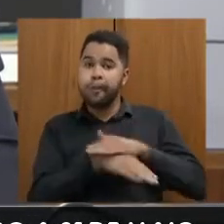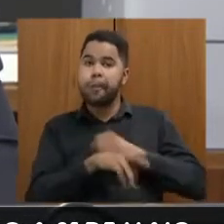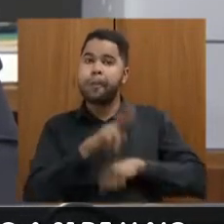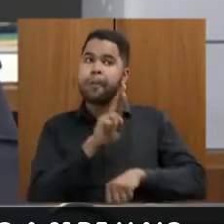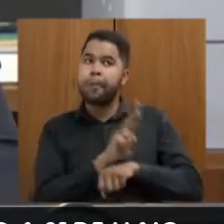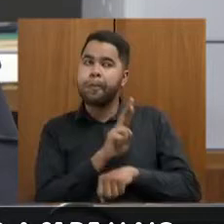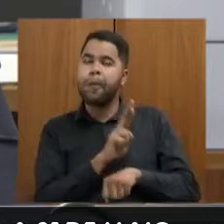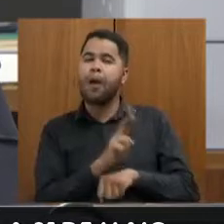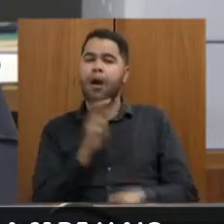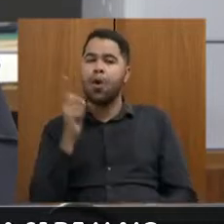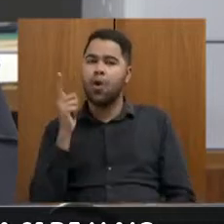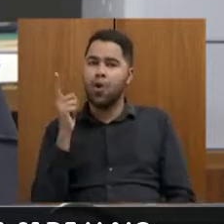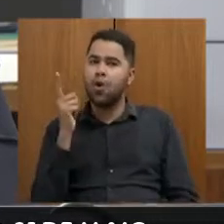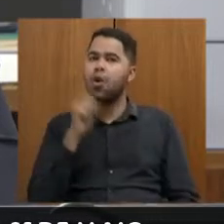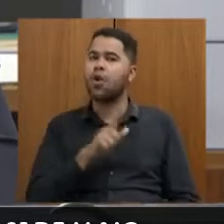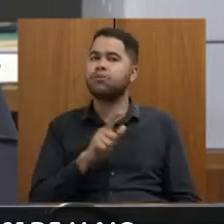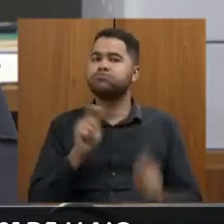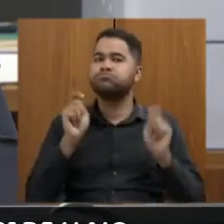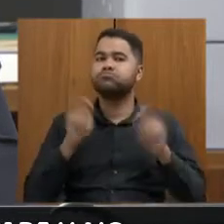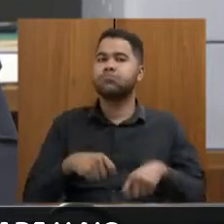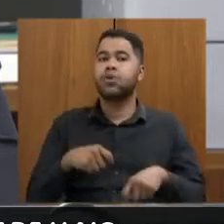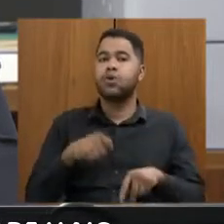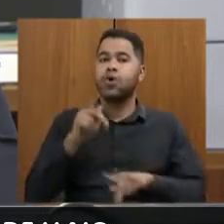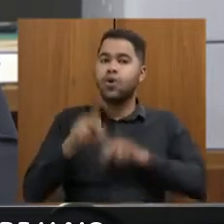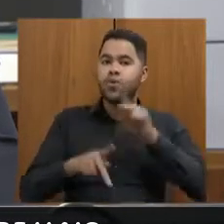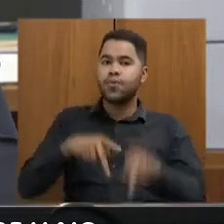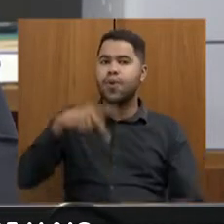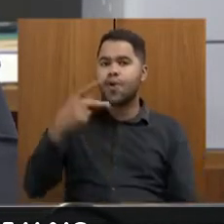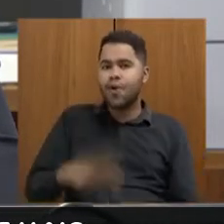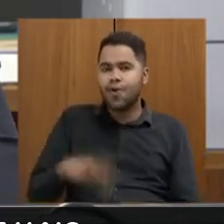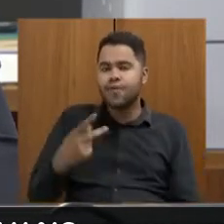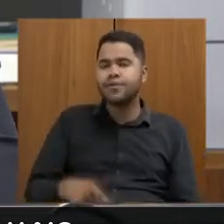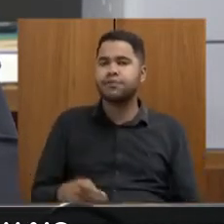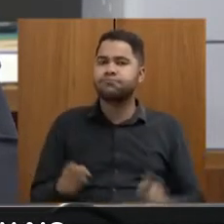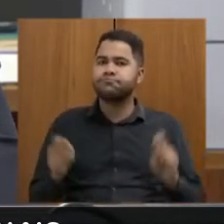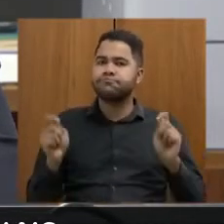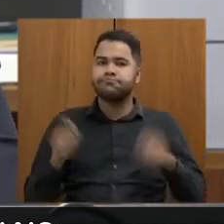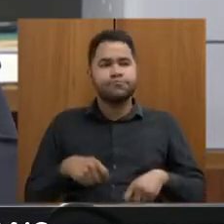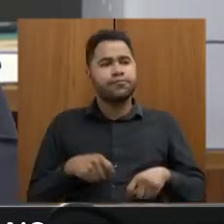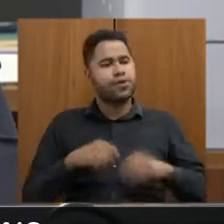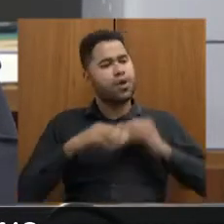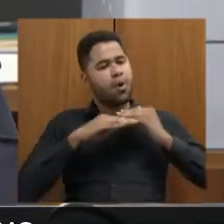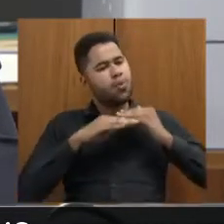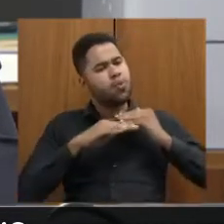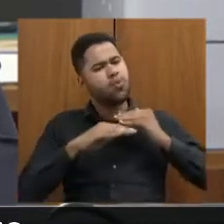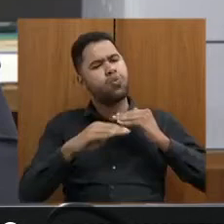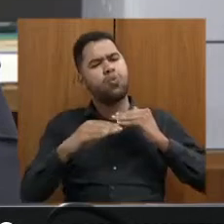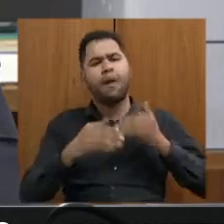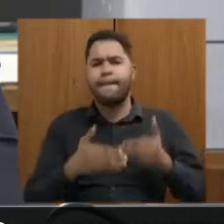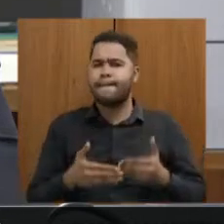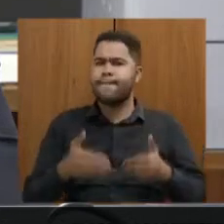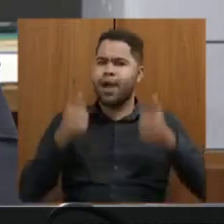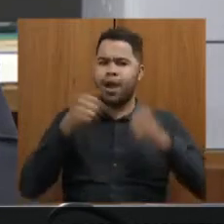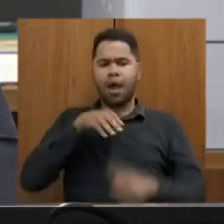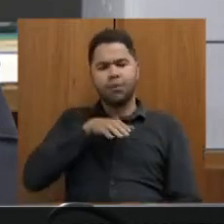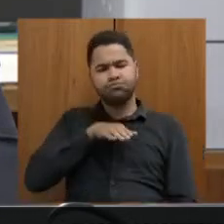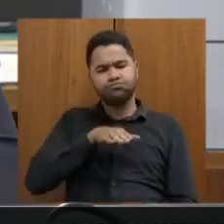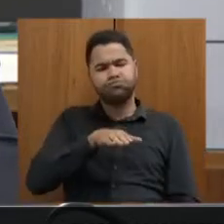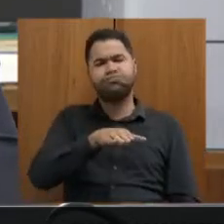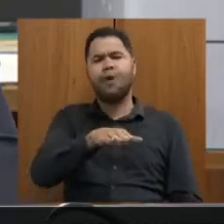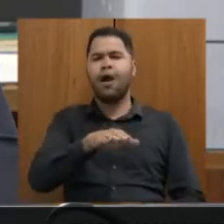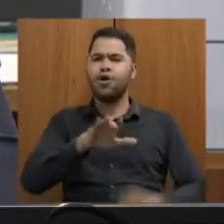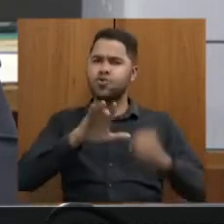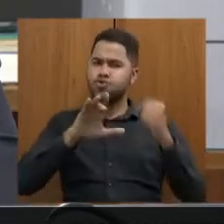nós teremos condições que o nosso povo não é pudesse andar em rodovias melhores mais